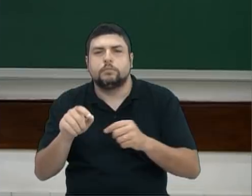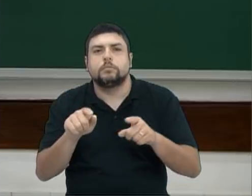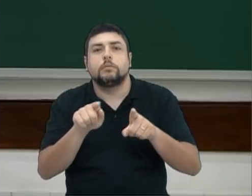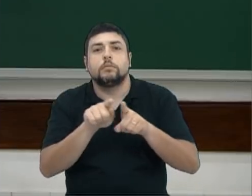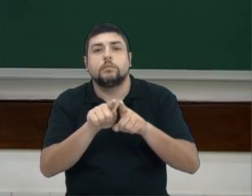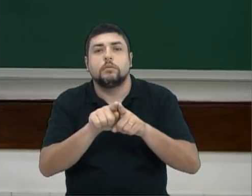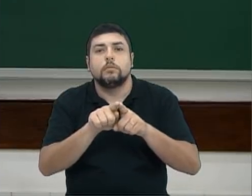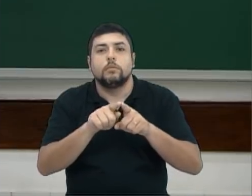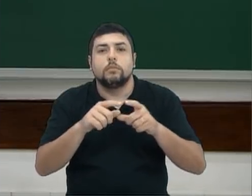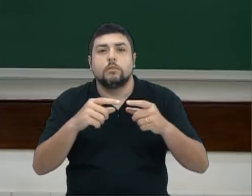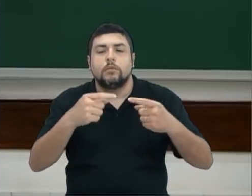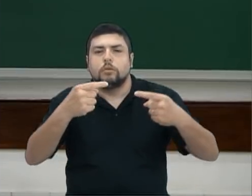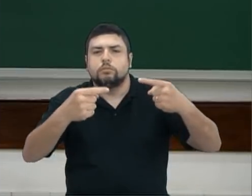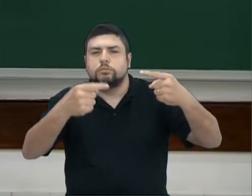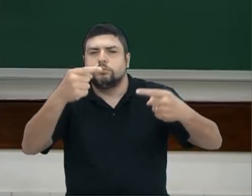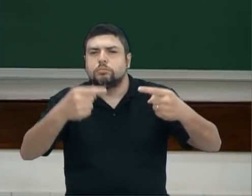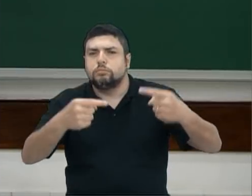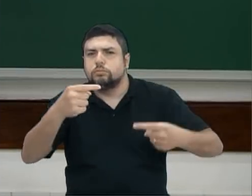do discurso.